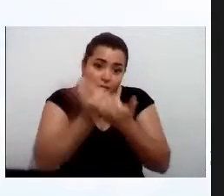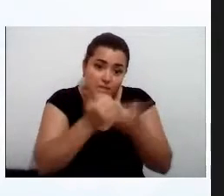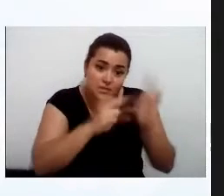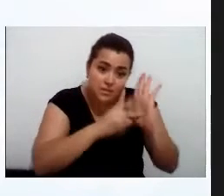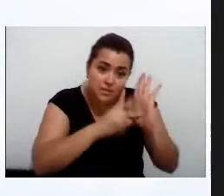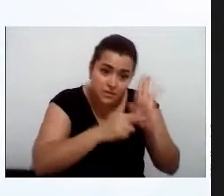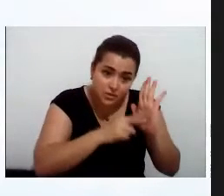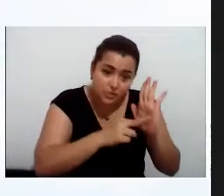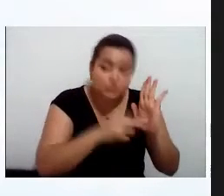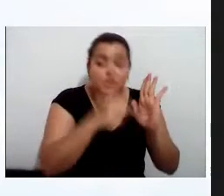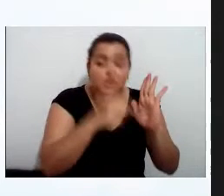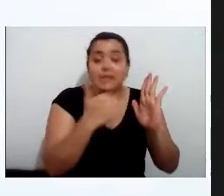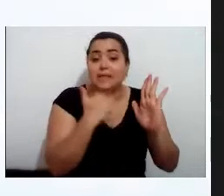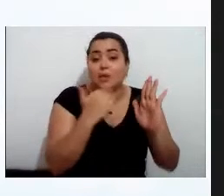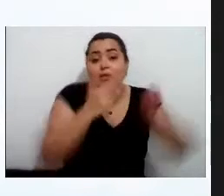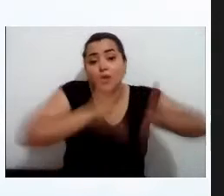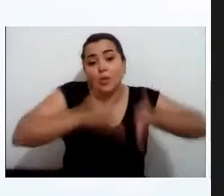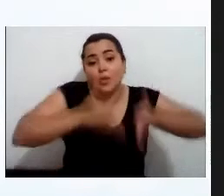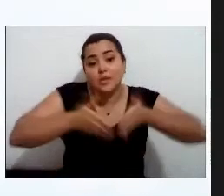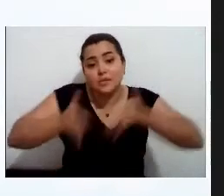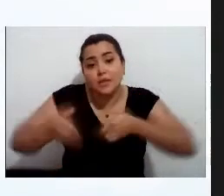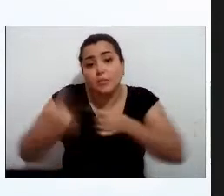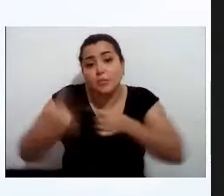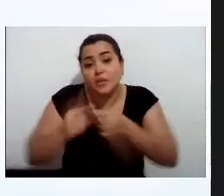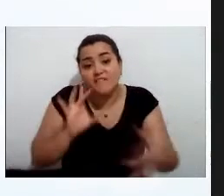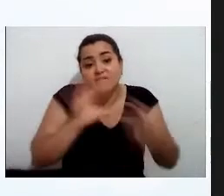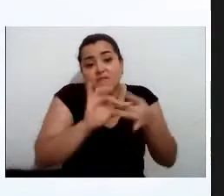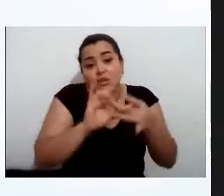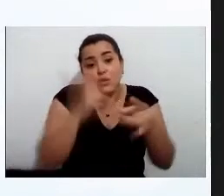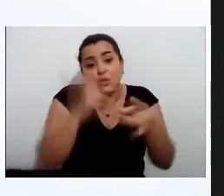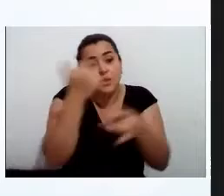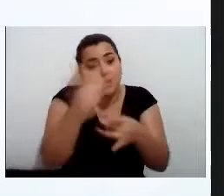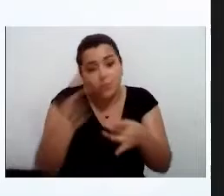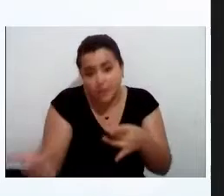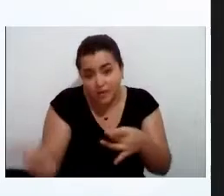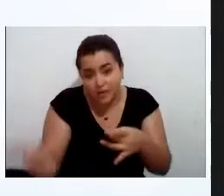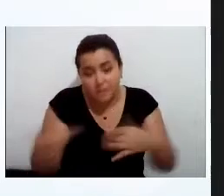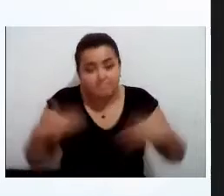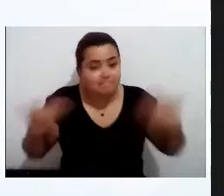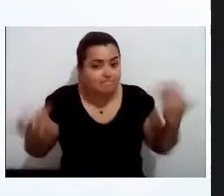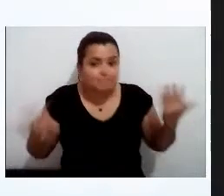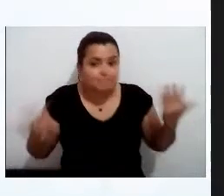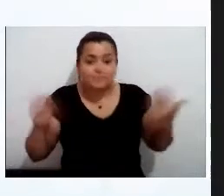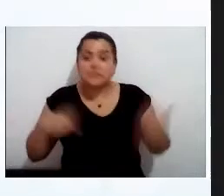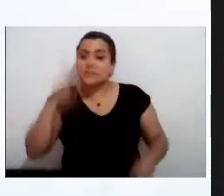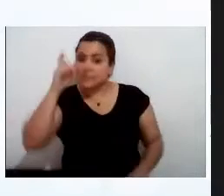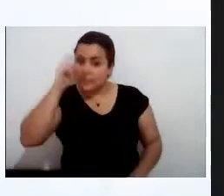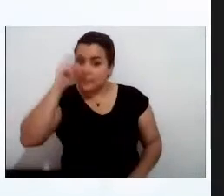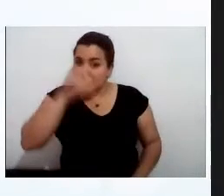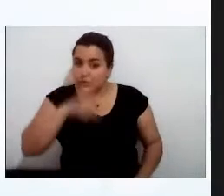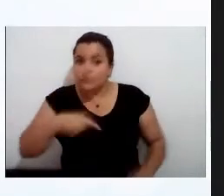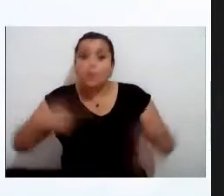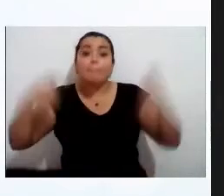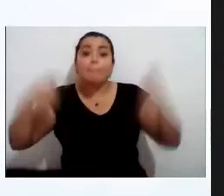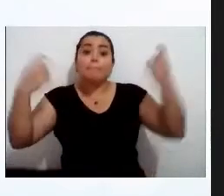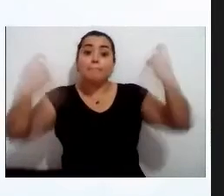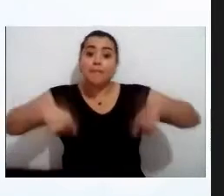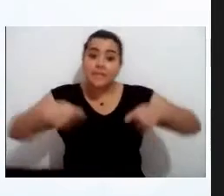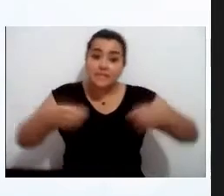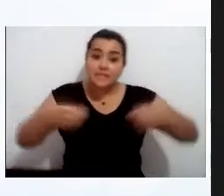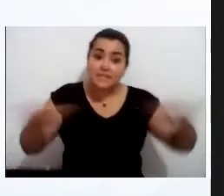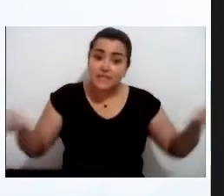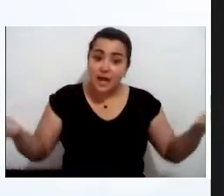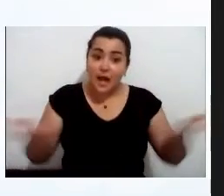se organizar porque ele não tem vínculo orgânico com a empresa e tal. Então, é preciso que nessa atuação sindical,